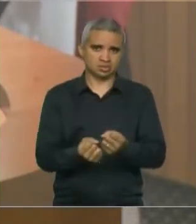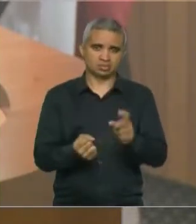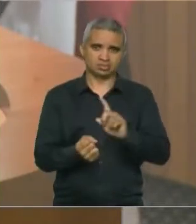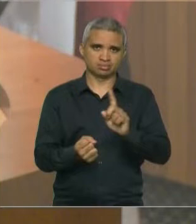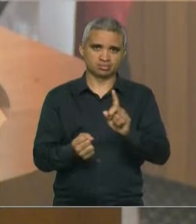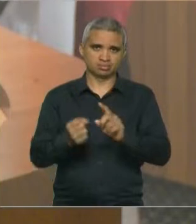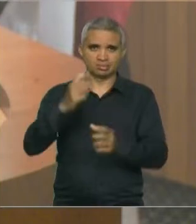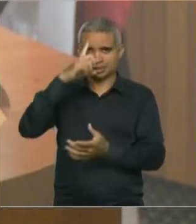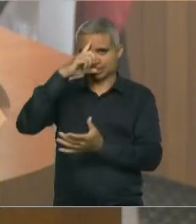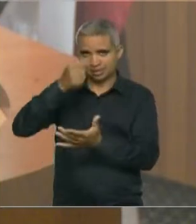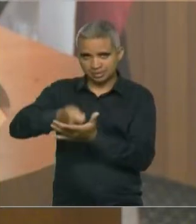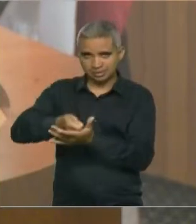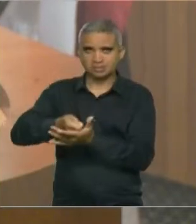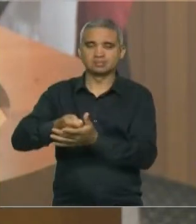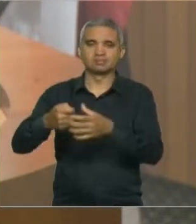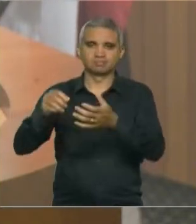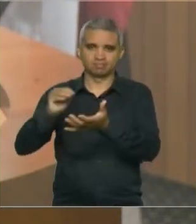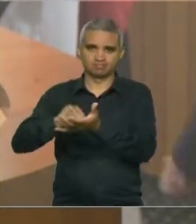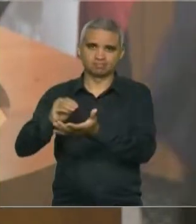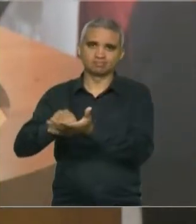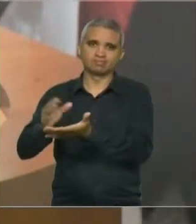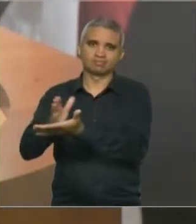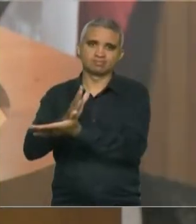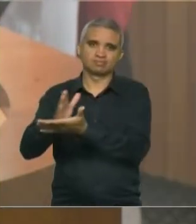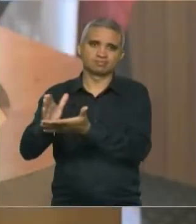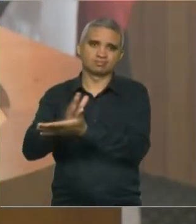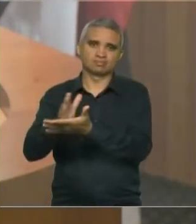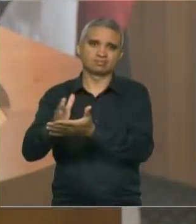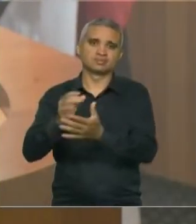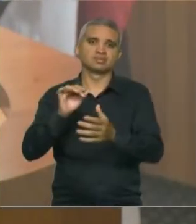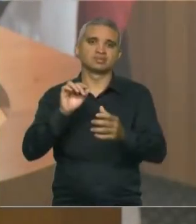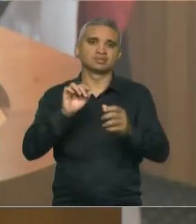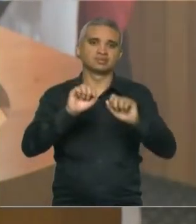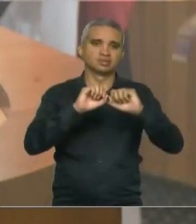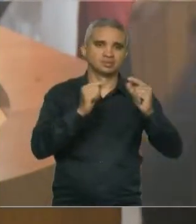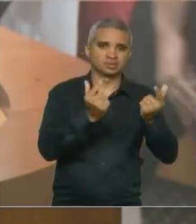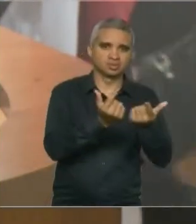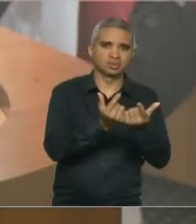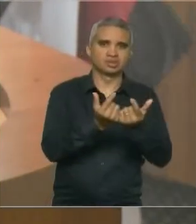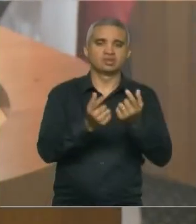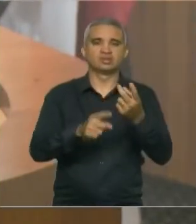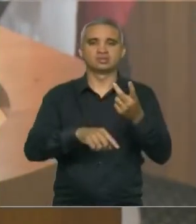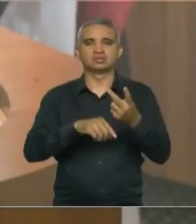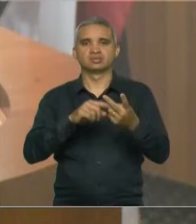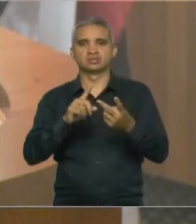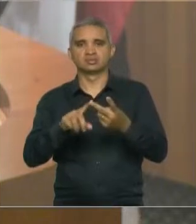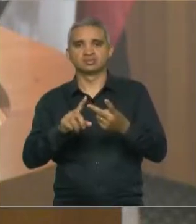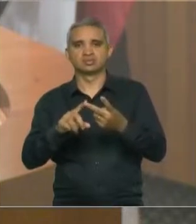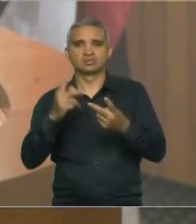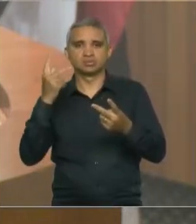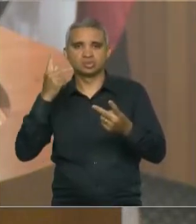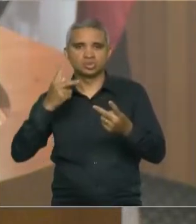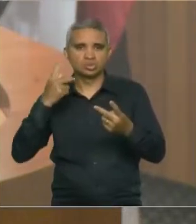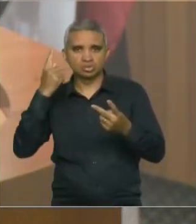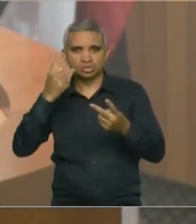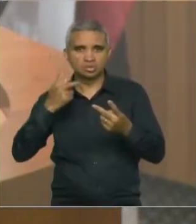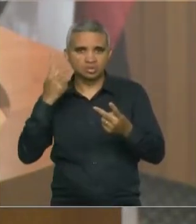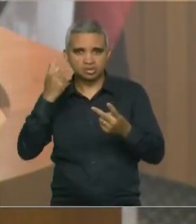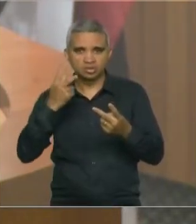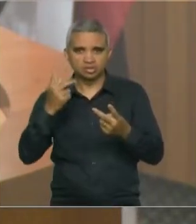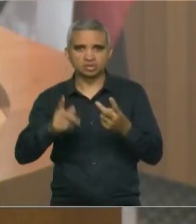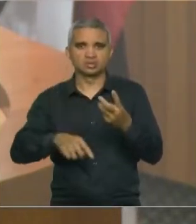por esta casa, passam inclusive por decisões políticas e passa também por decisão dos